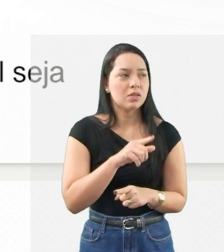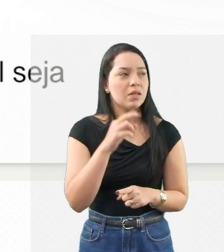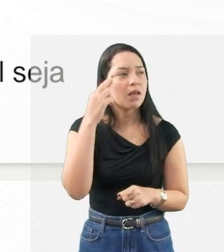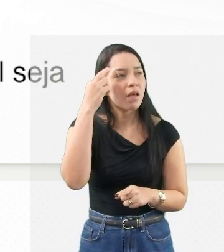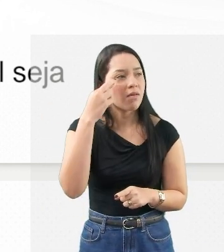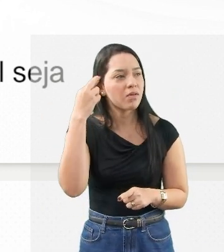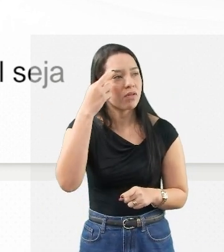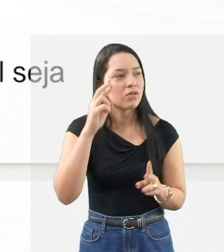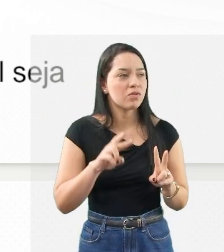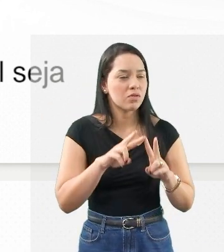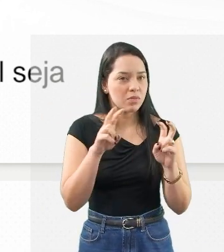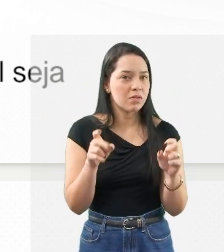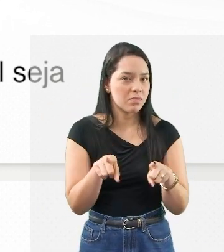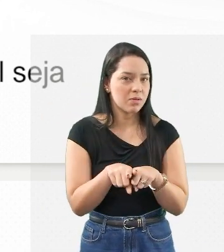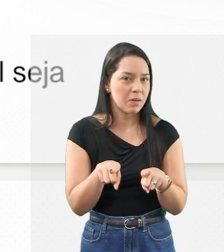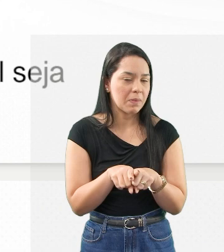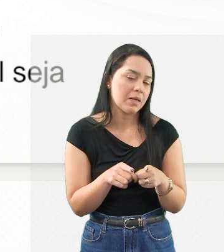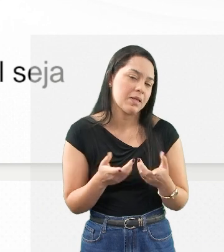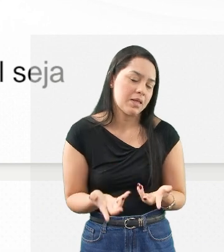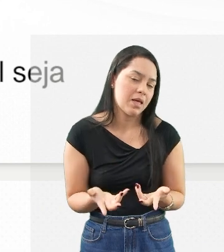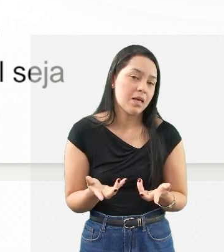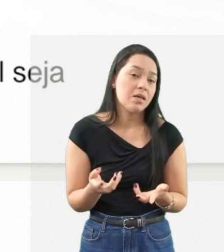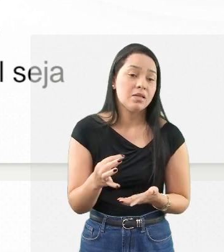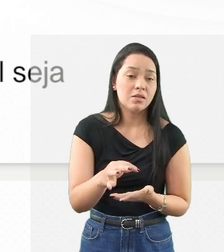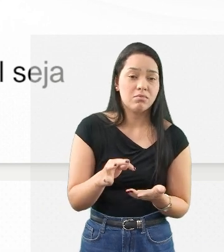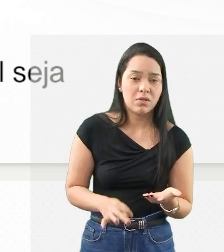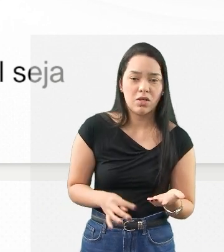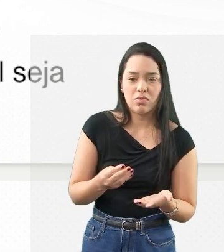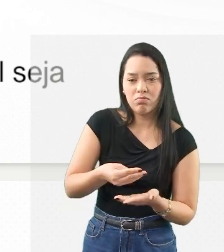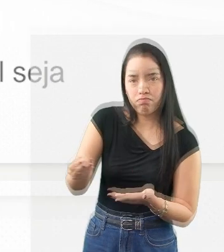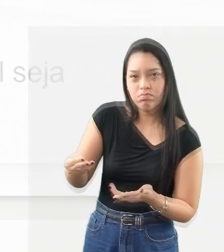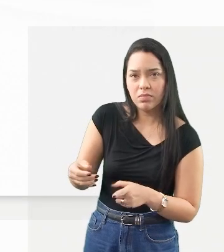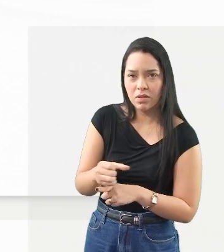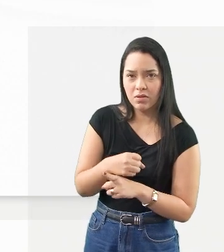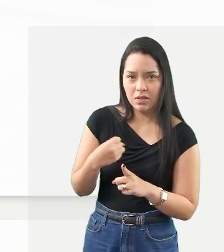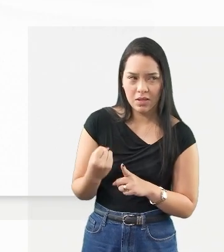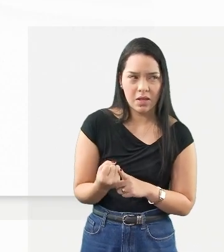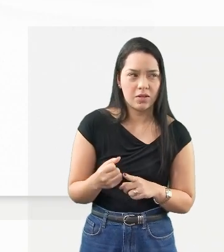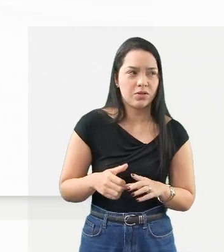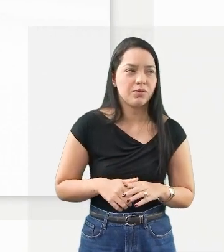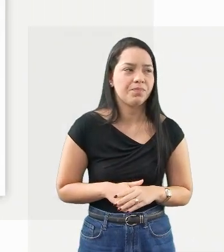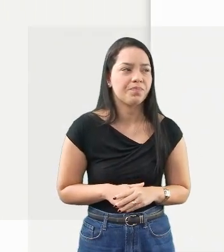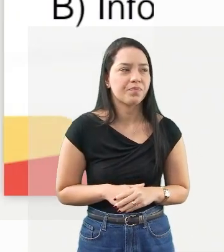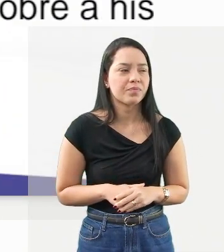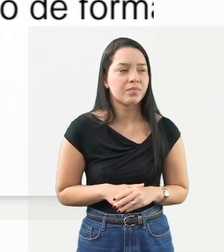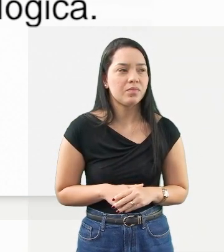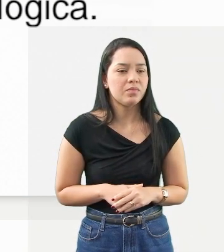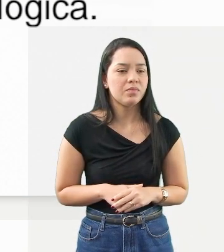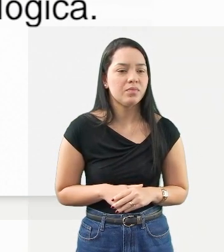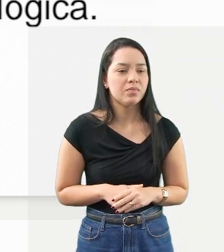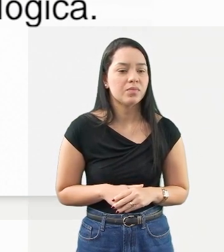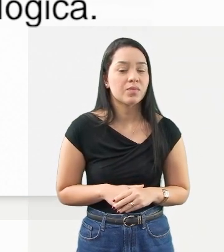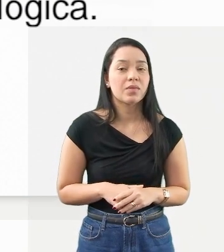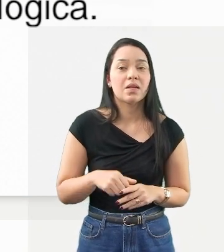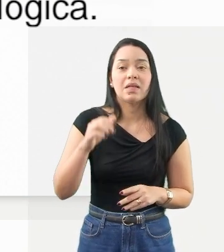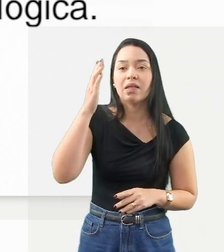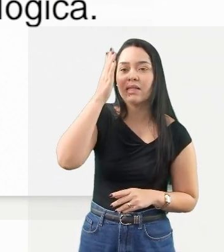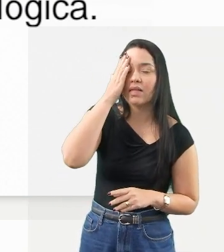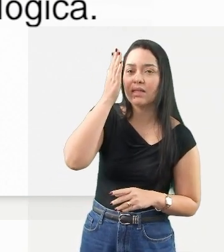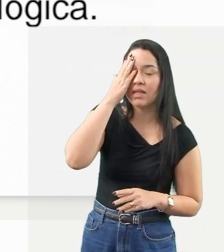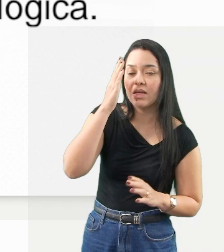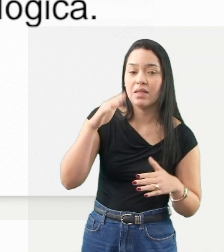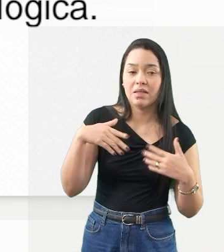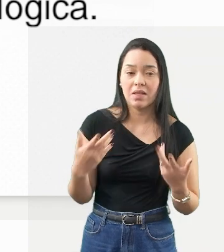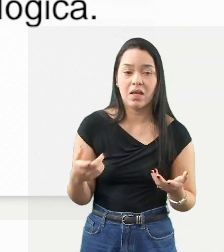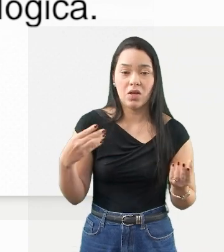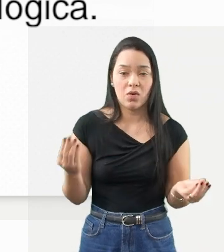refletir sobre isso também, né? Já que são textos que circulam na sociedade. E para a gente entender um pouco, né,